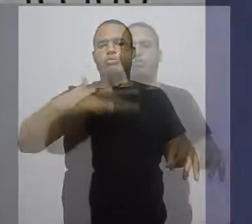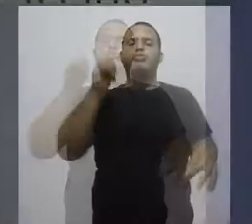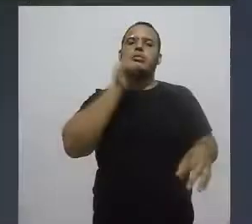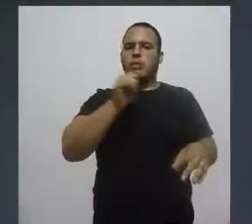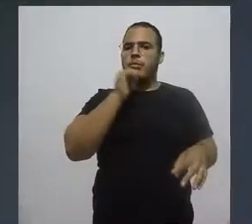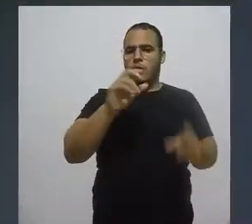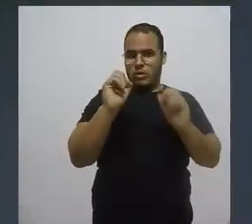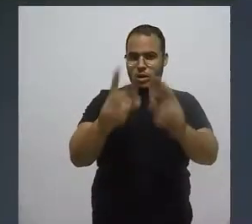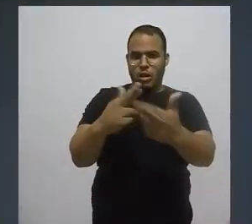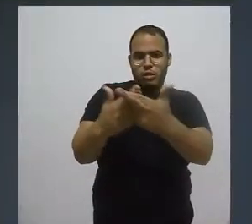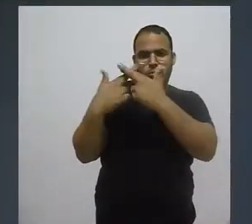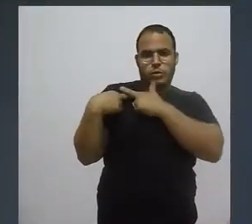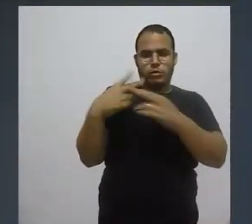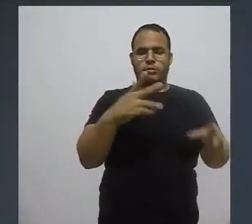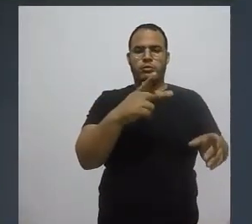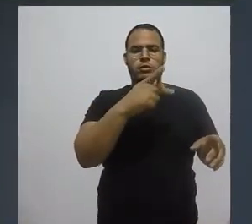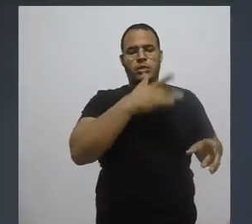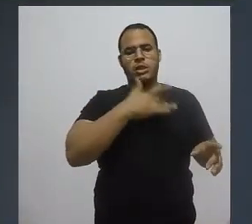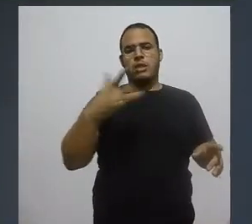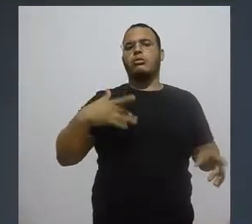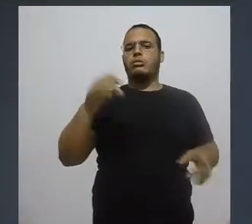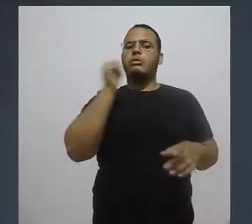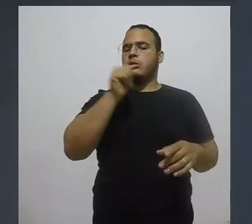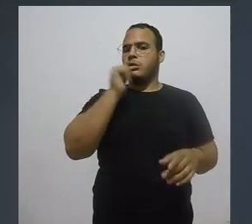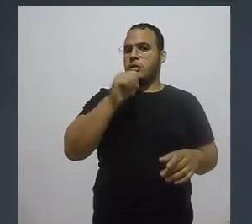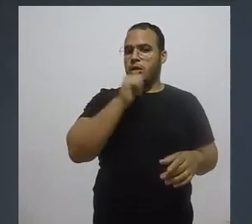são responsáveis aí pela proteção, né, de tudo que está dentro do seu interior.